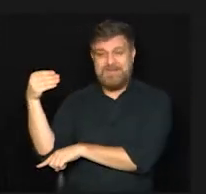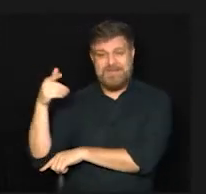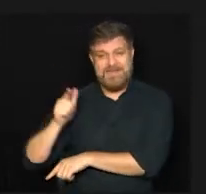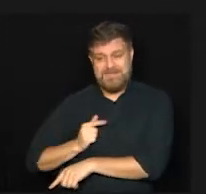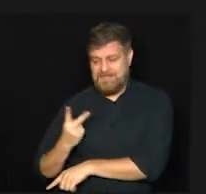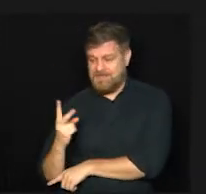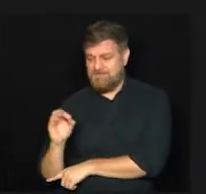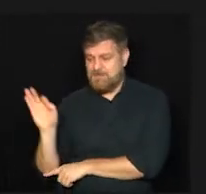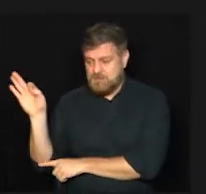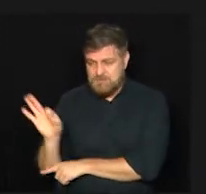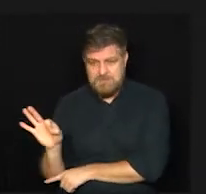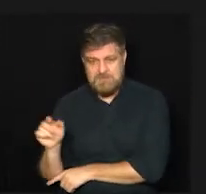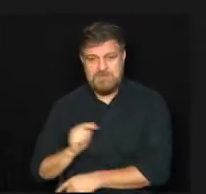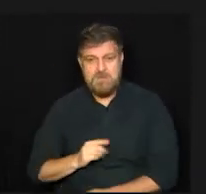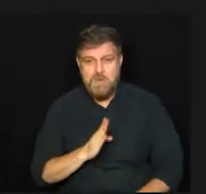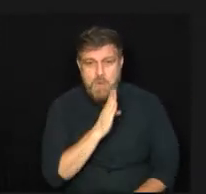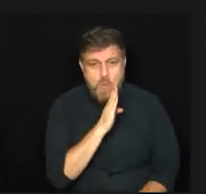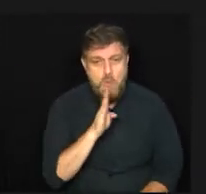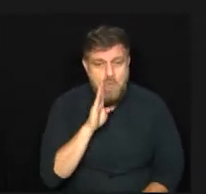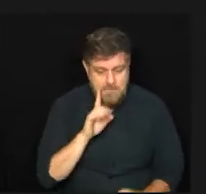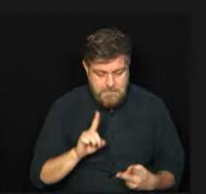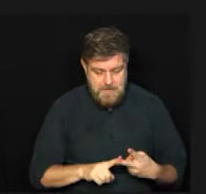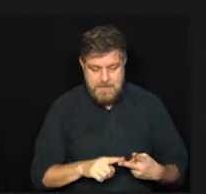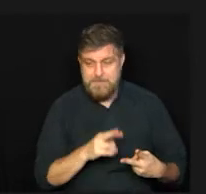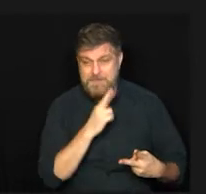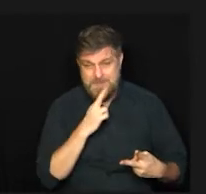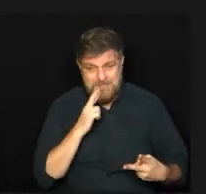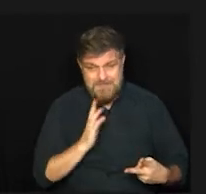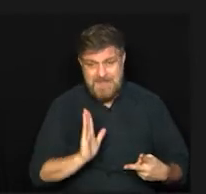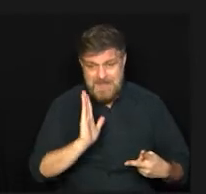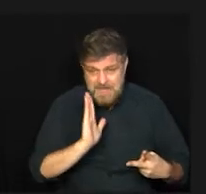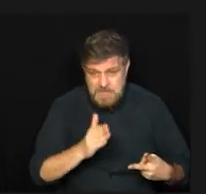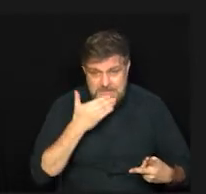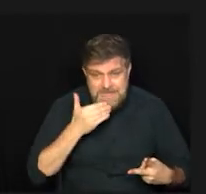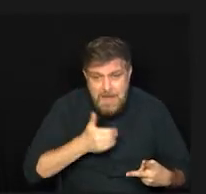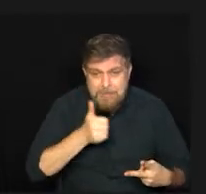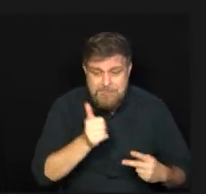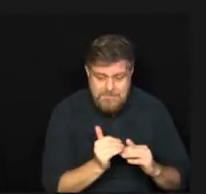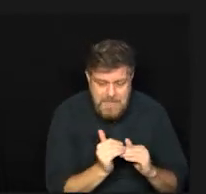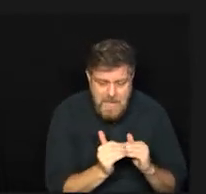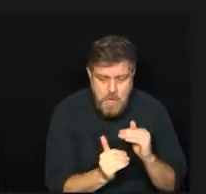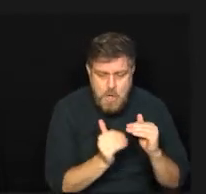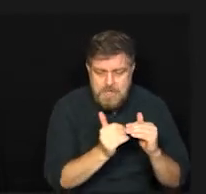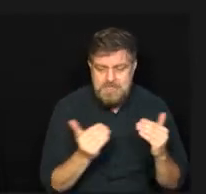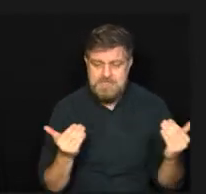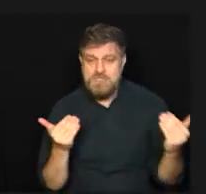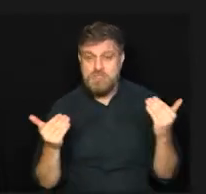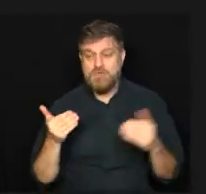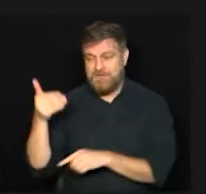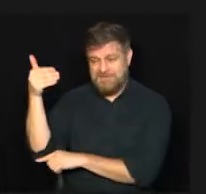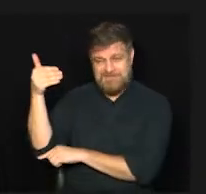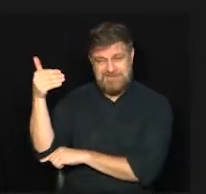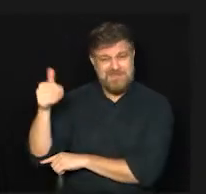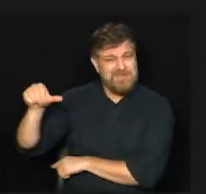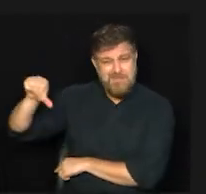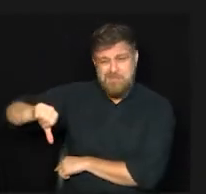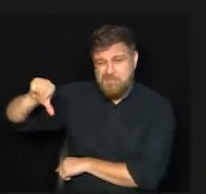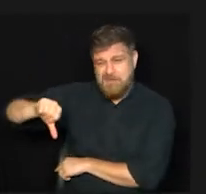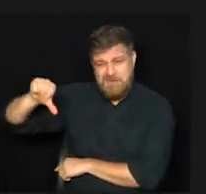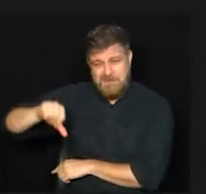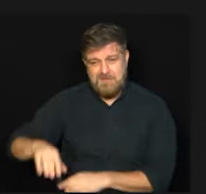Então, bares e restaurantes que já está numa situação difícil, está numa situação melhor do que hotelaria e eventos,